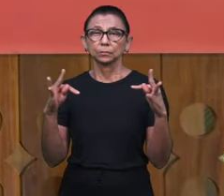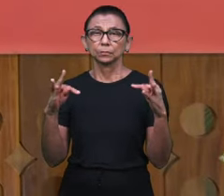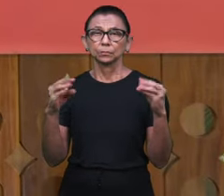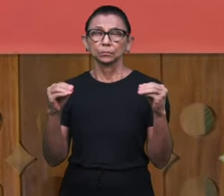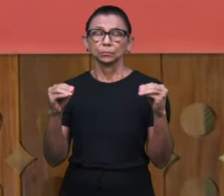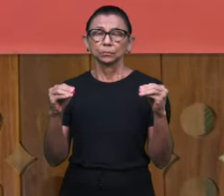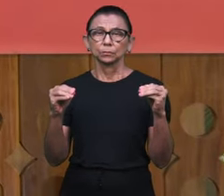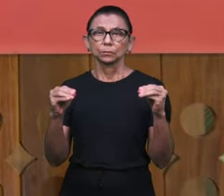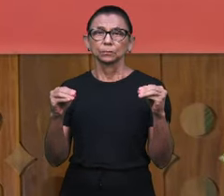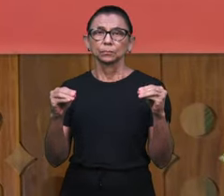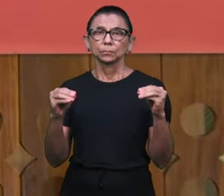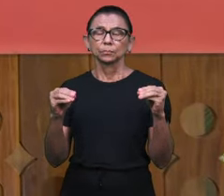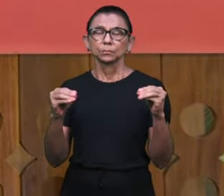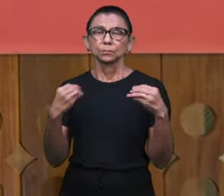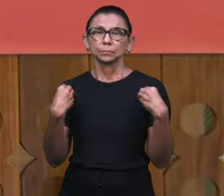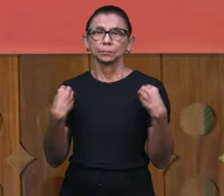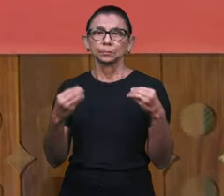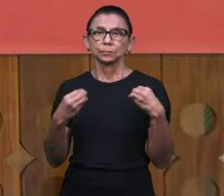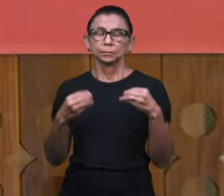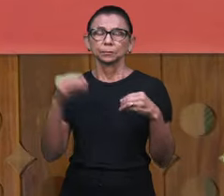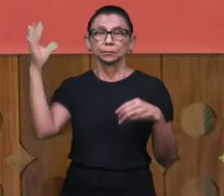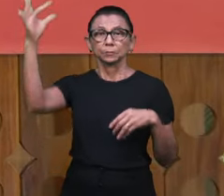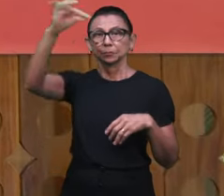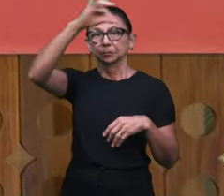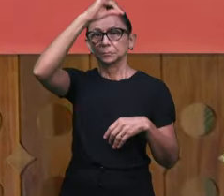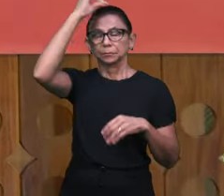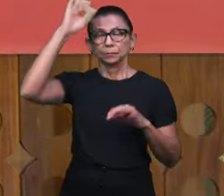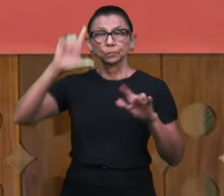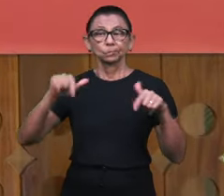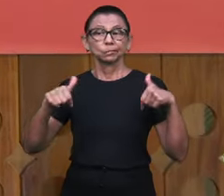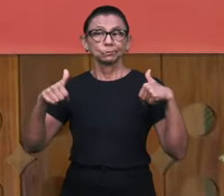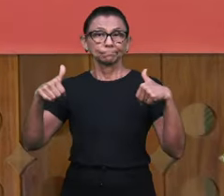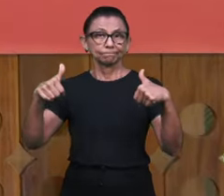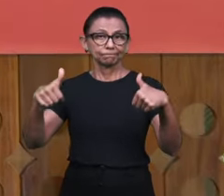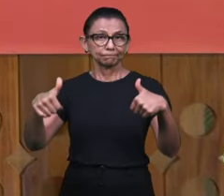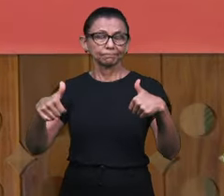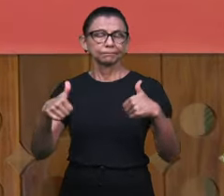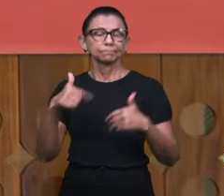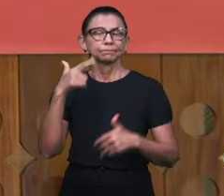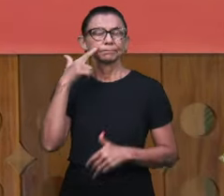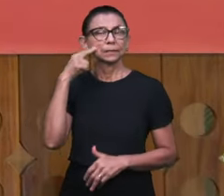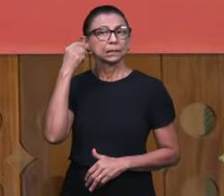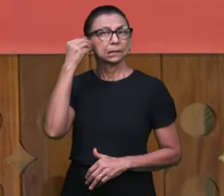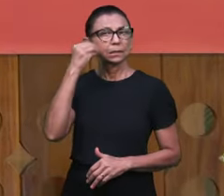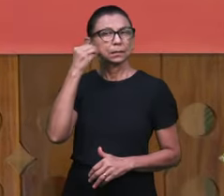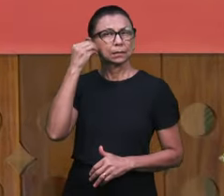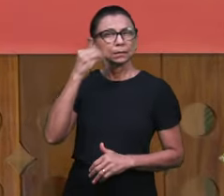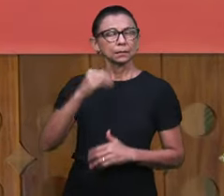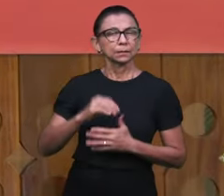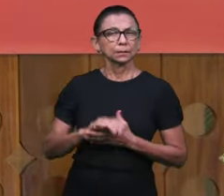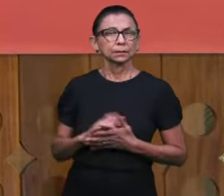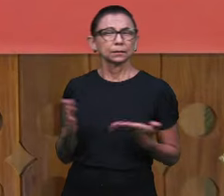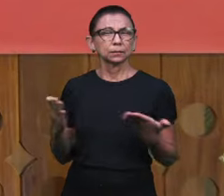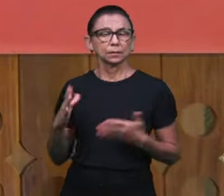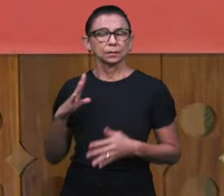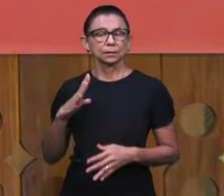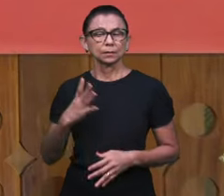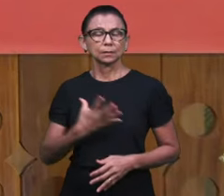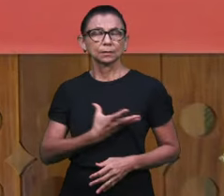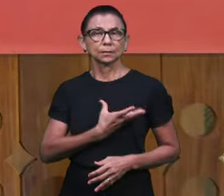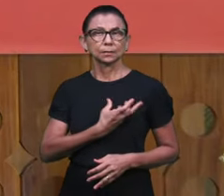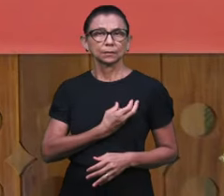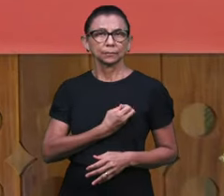que passou para ser da igreja. Vamos então à experiência de salvação